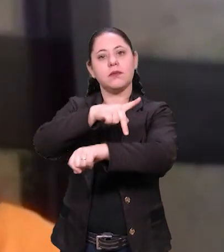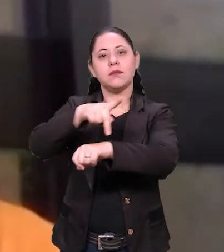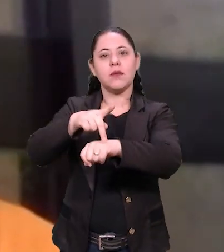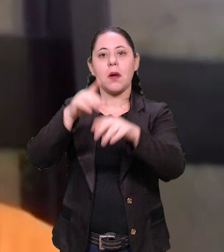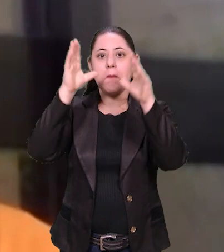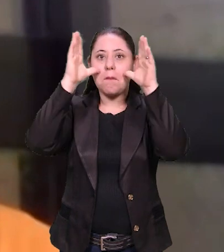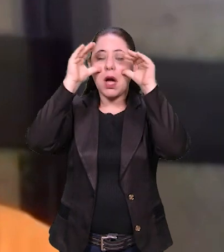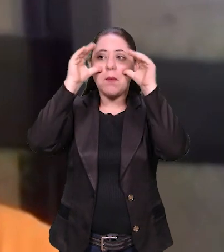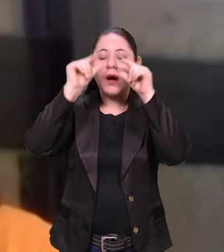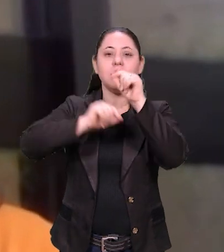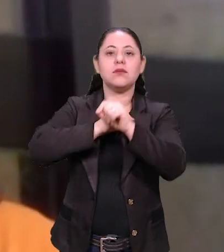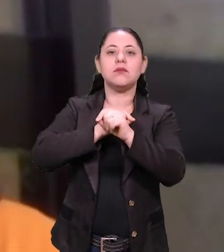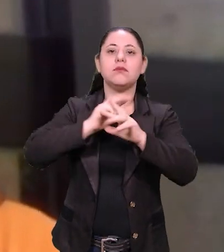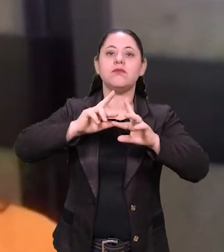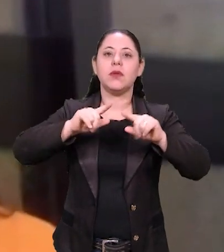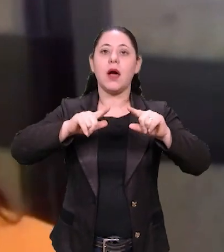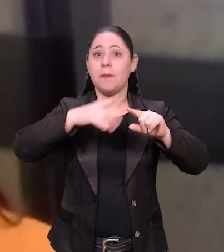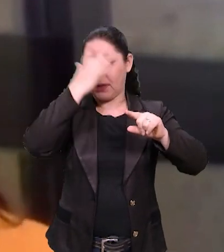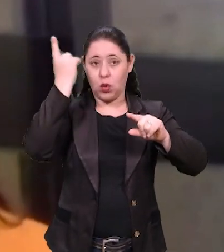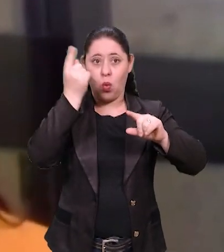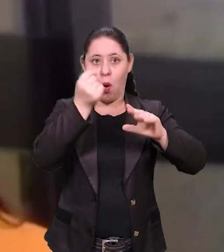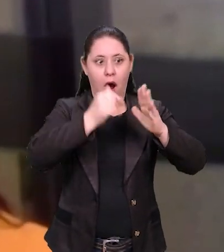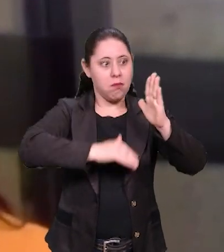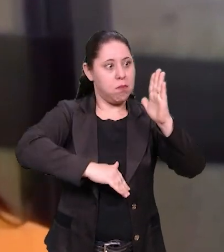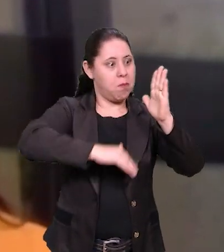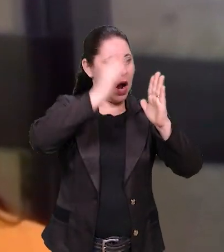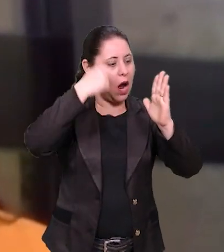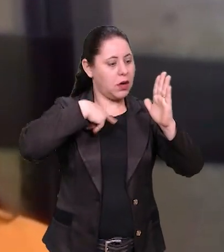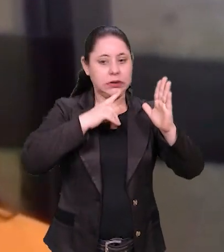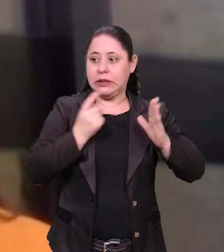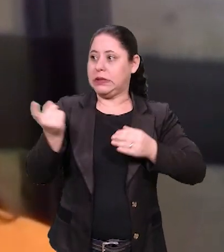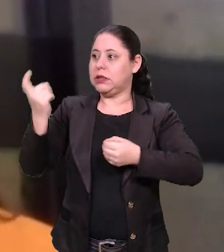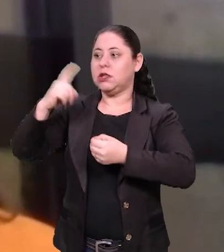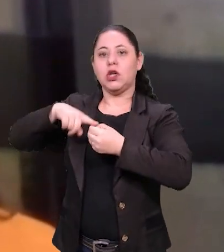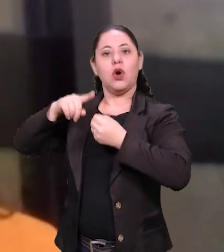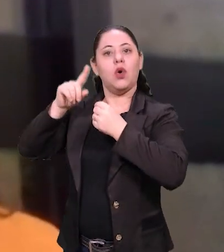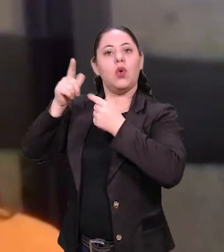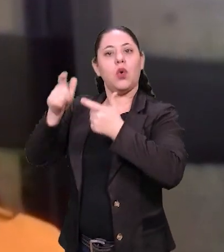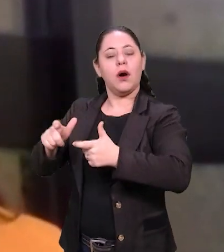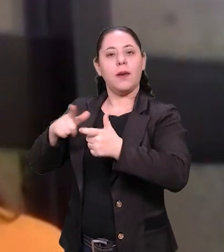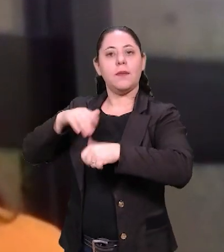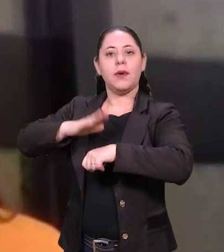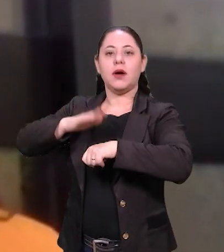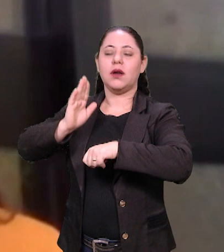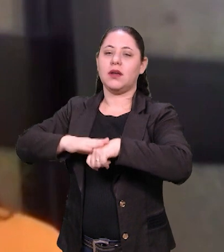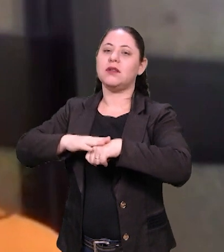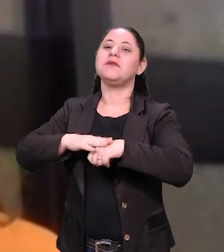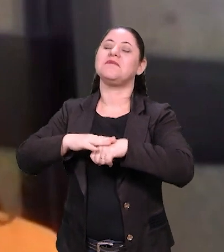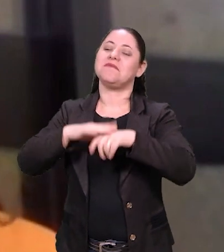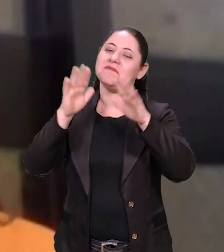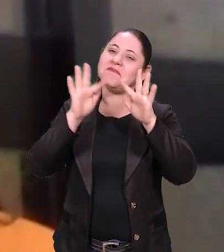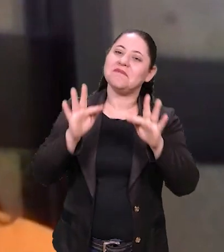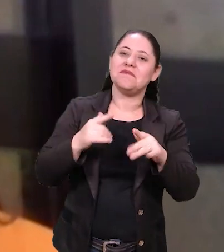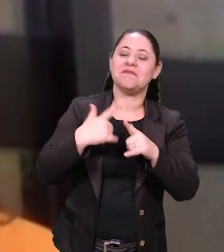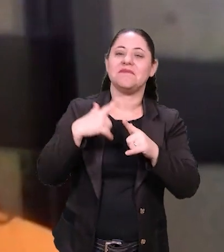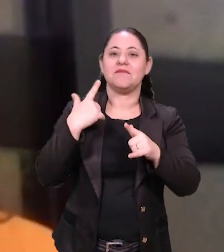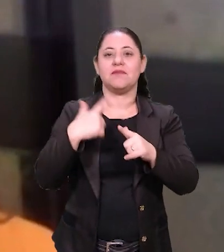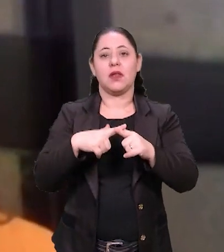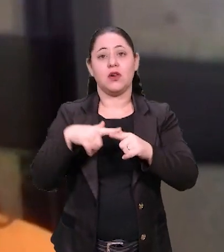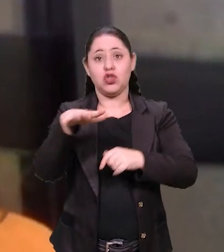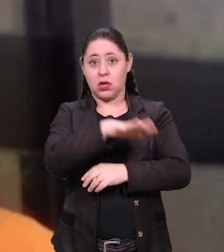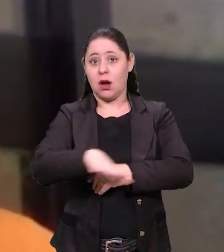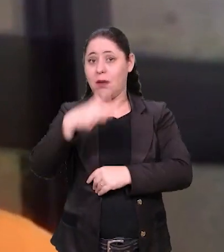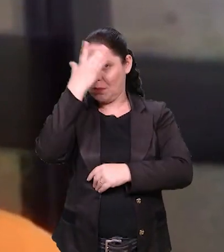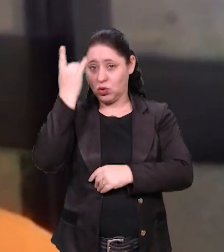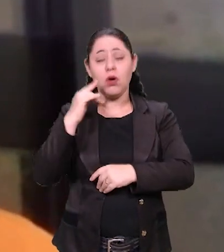pessoas devolviam mais. E isso está consistente com essa explicação, de que, de maneira geral, as pessoas querem ajudar,